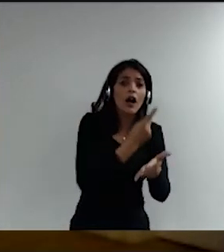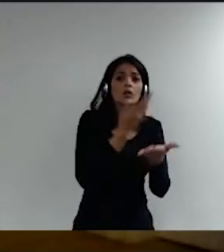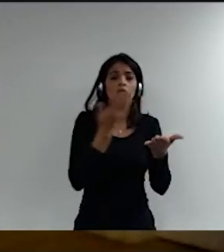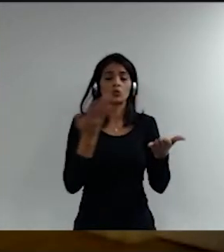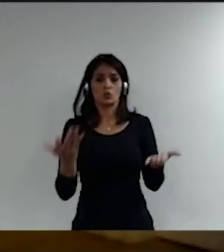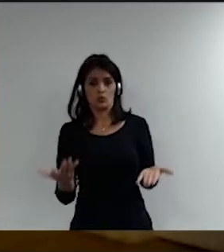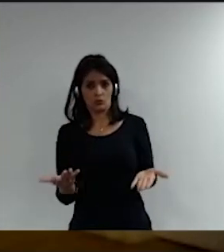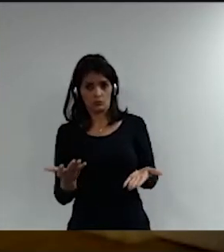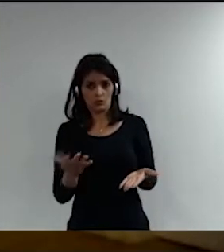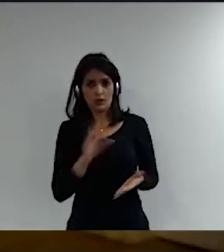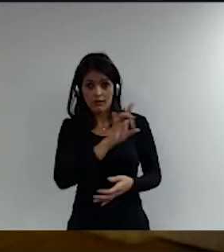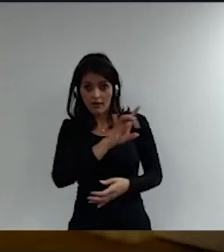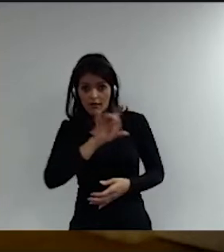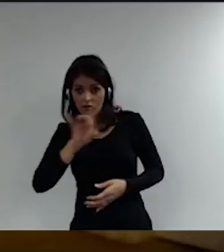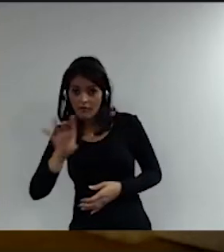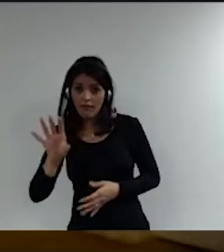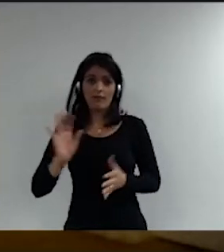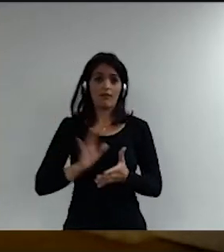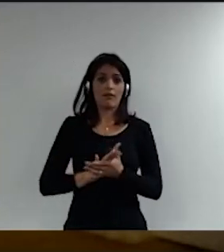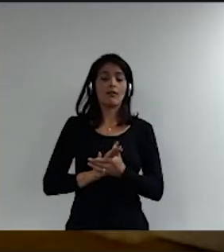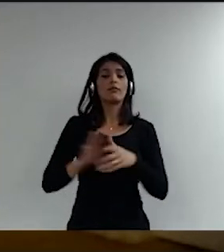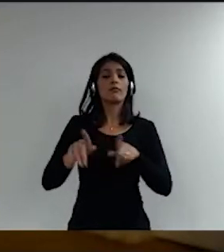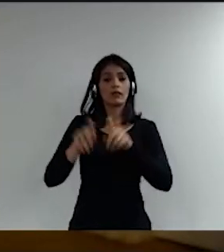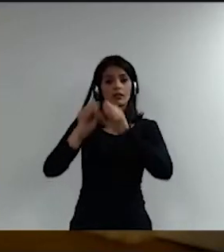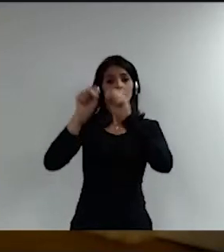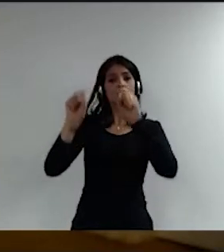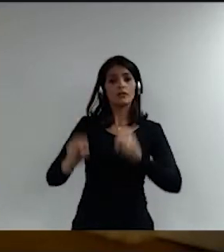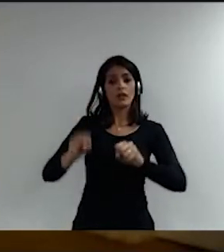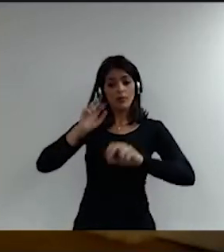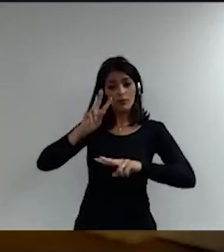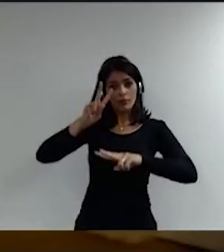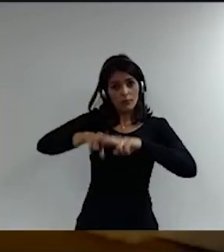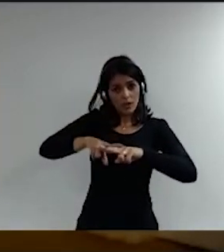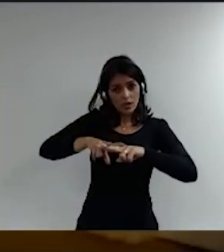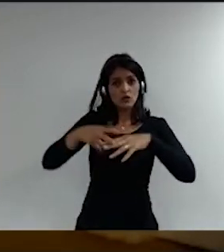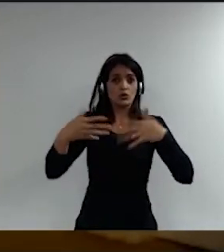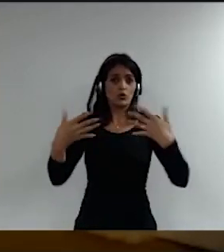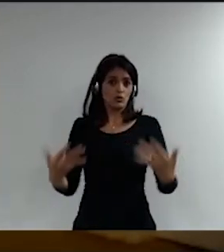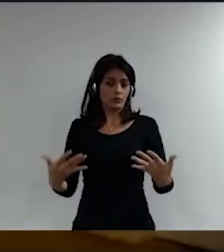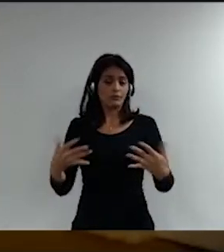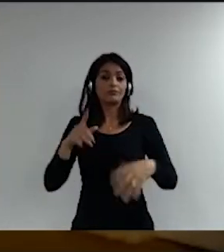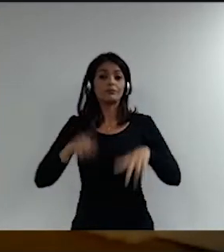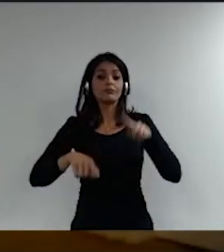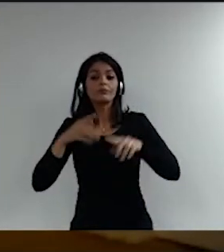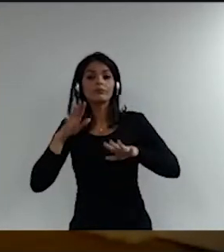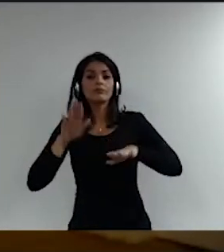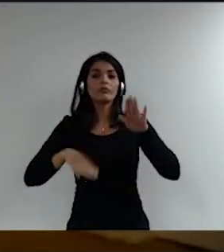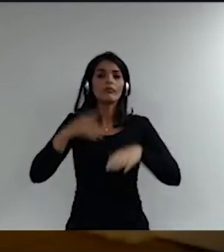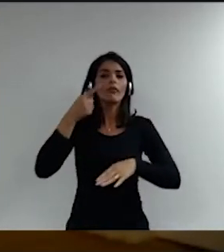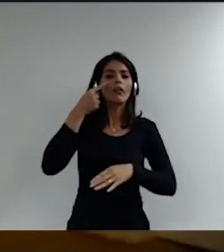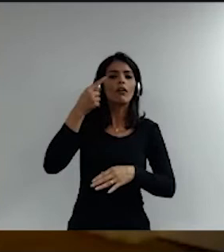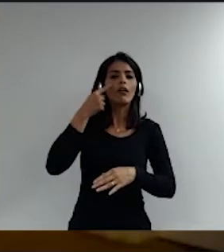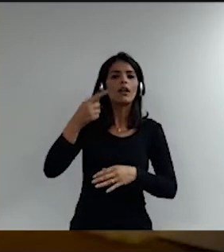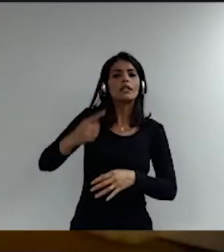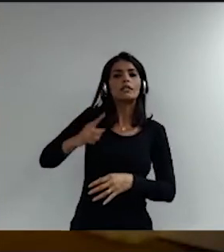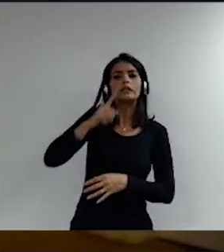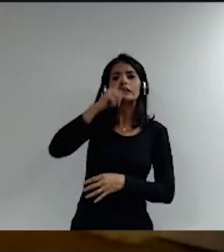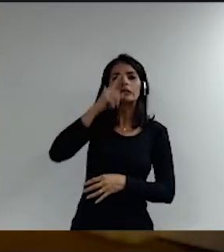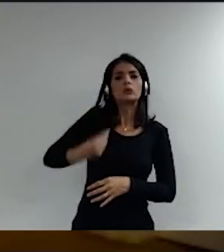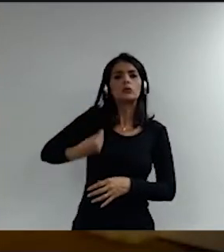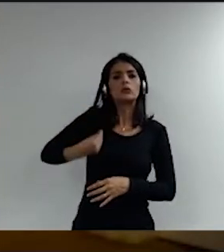Covid é caso a caso. Há um sistema prisional que permite, outro não, e tem que olhar o risco de cada paciente.